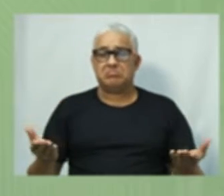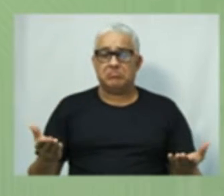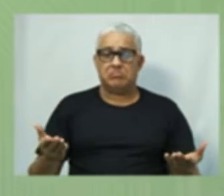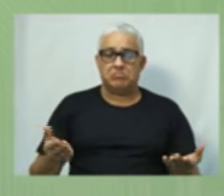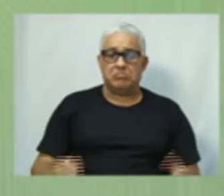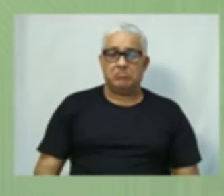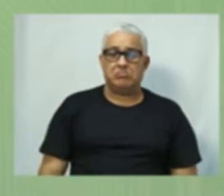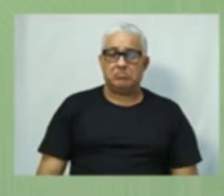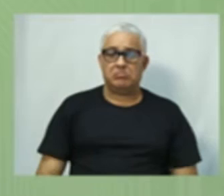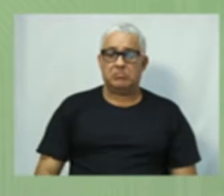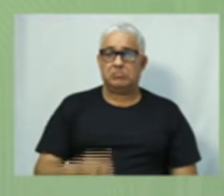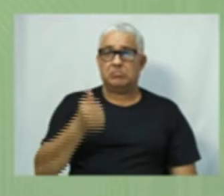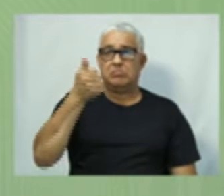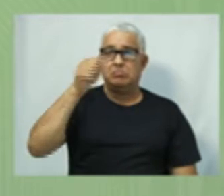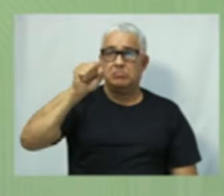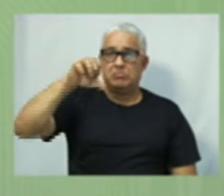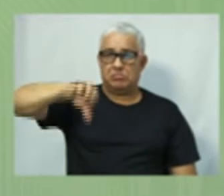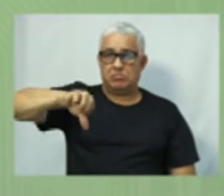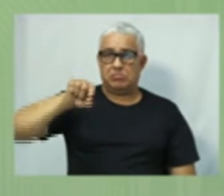R$